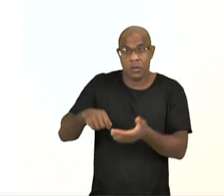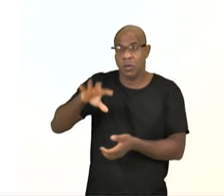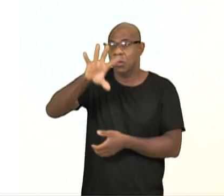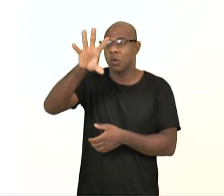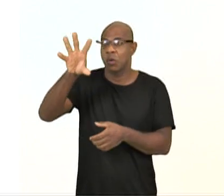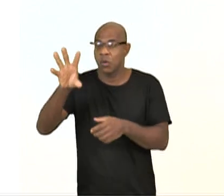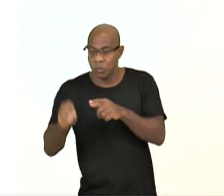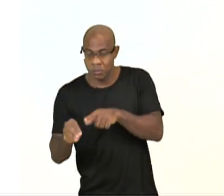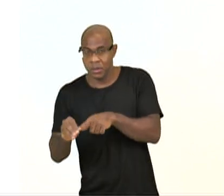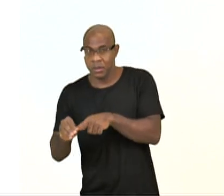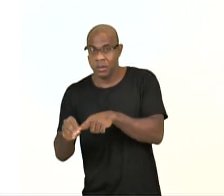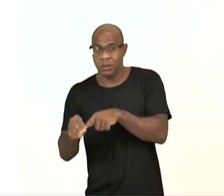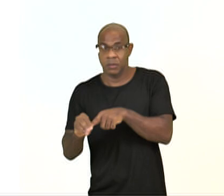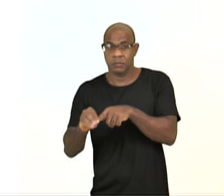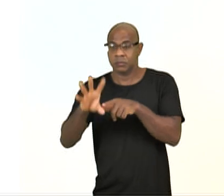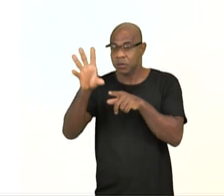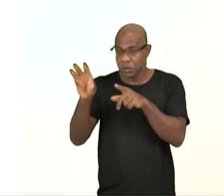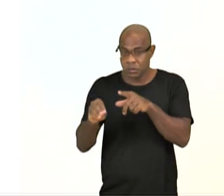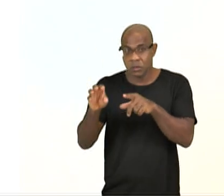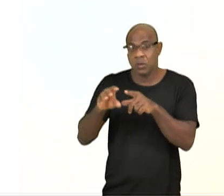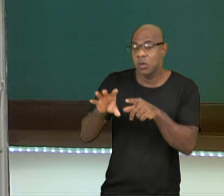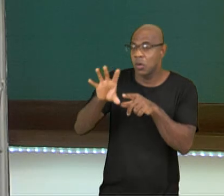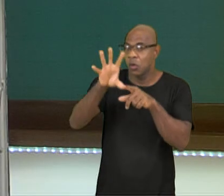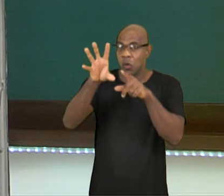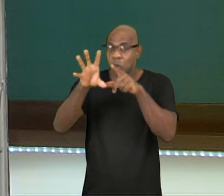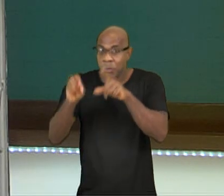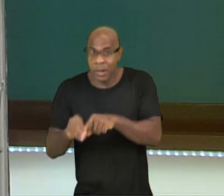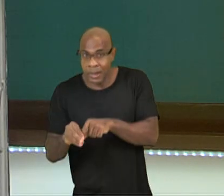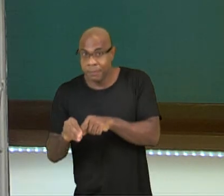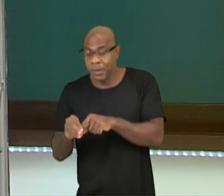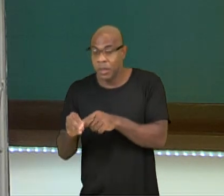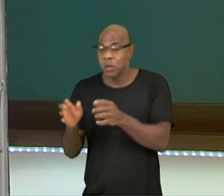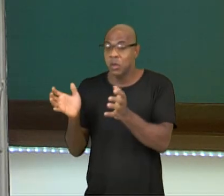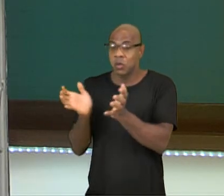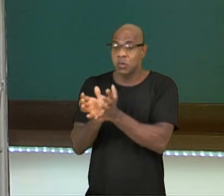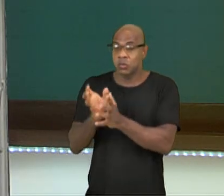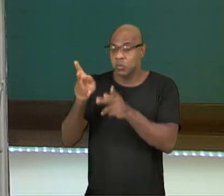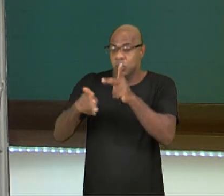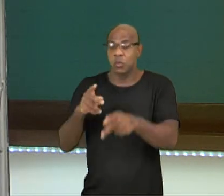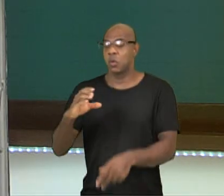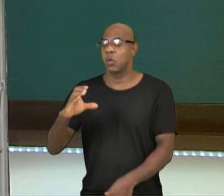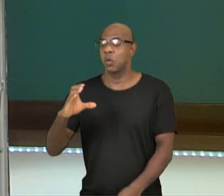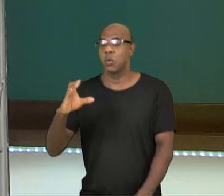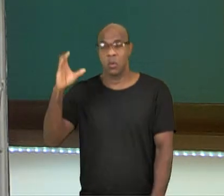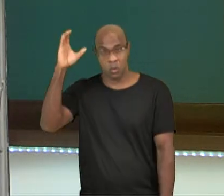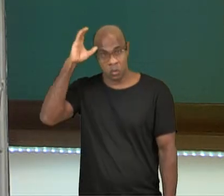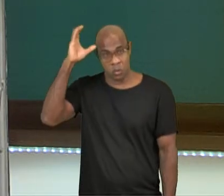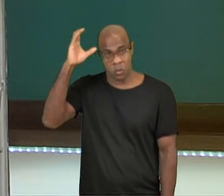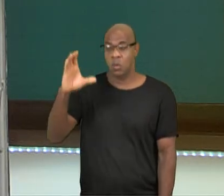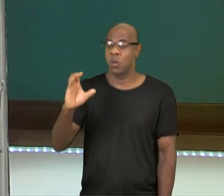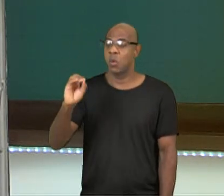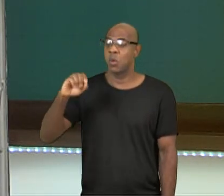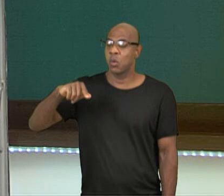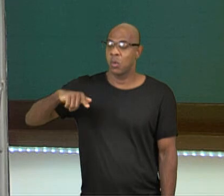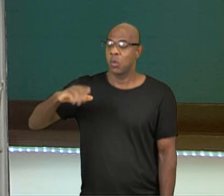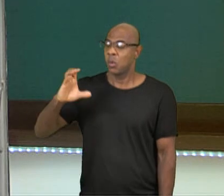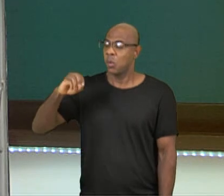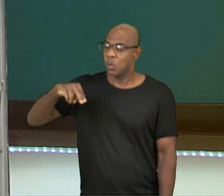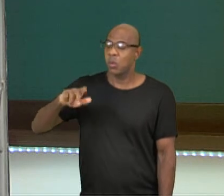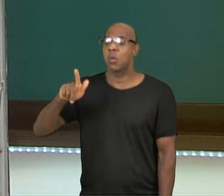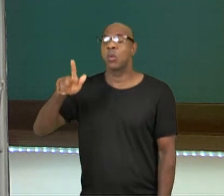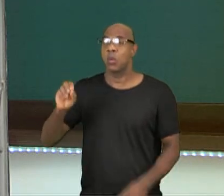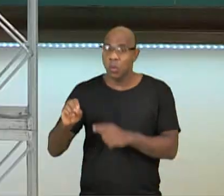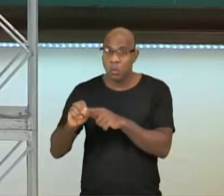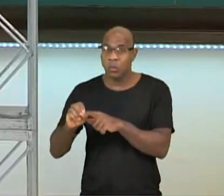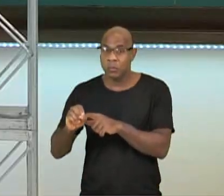da República Democrática do Congo. Não precisa ser um mapa muito elaborado, um mapa simples. E escreva o nome dos países que